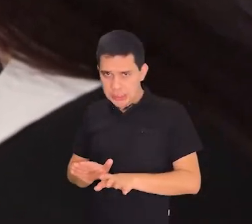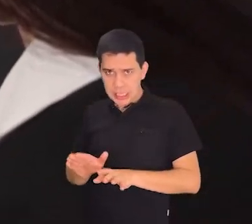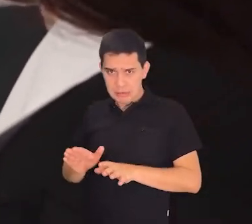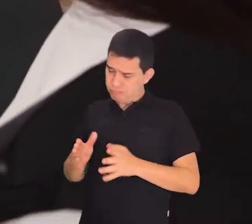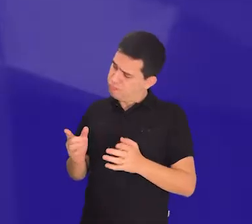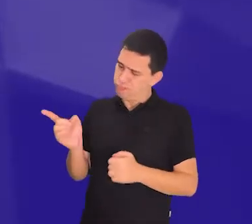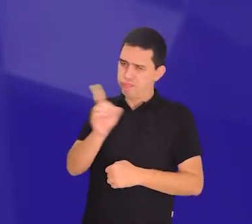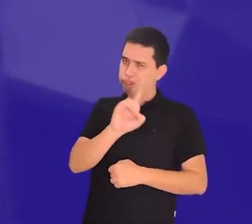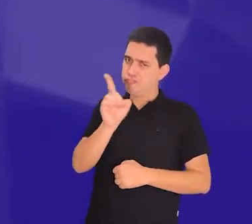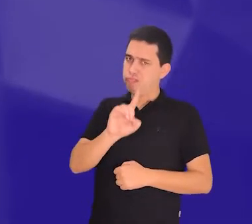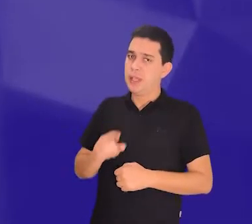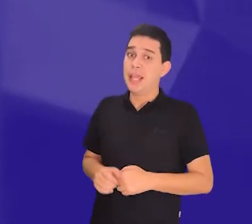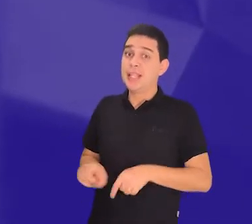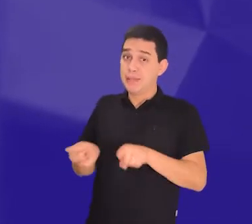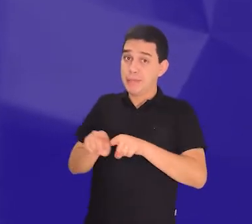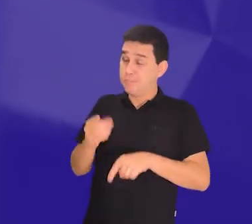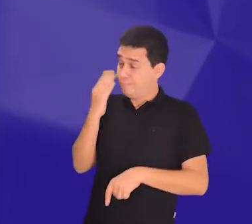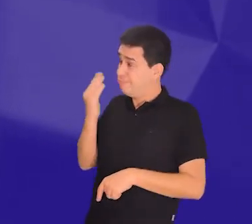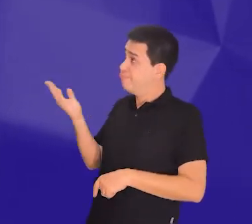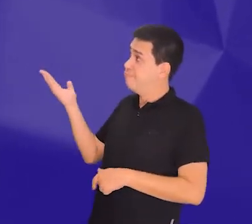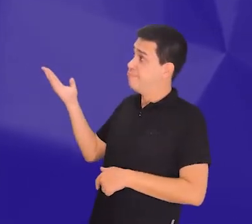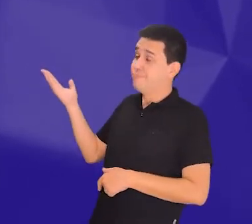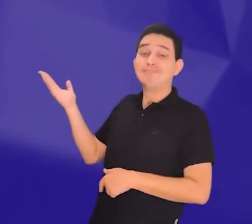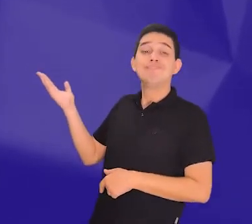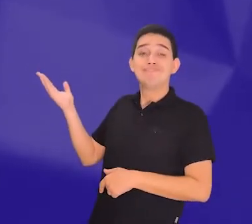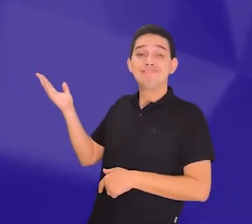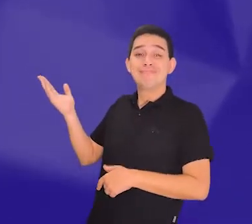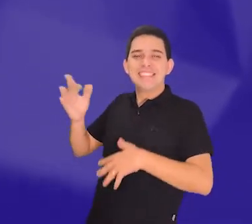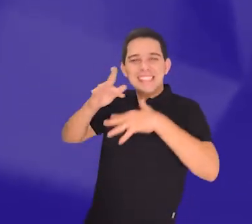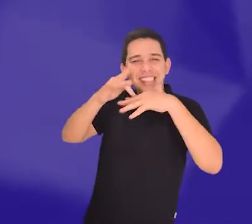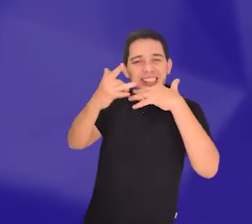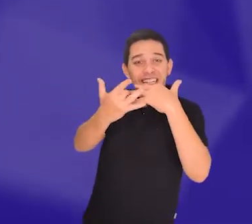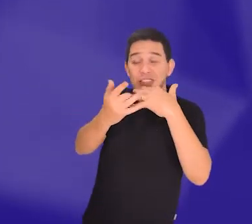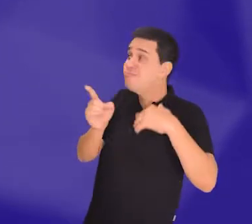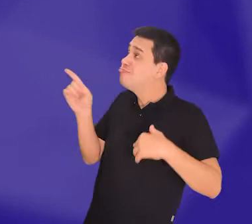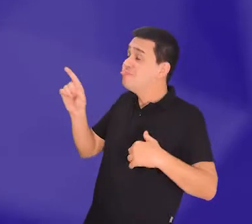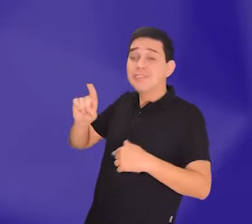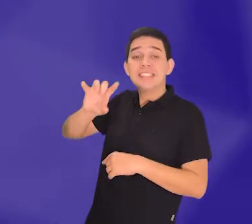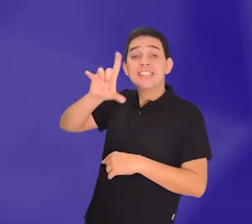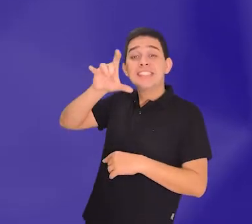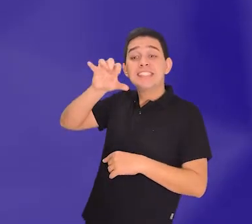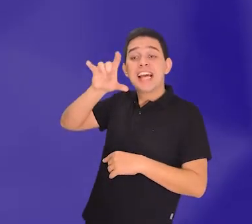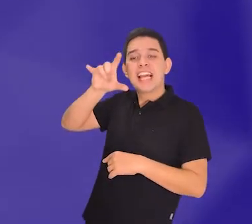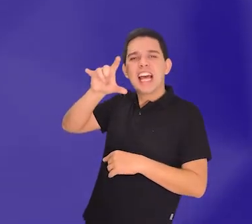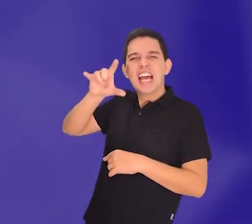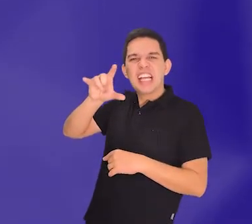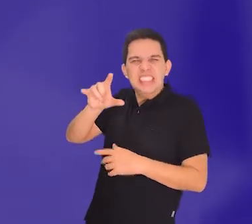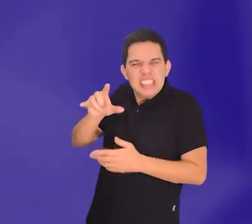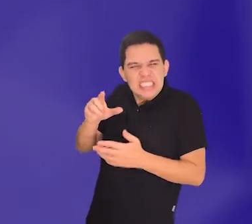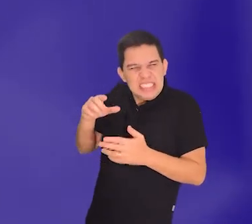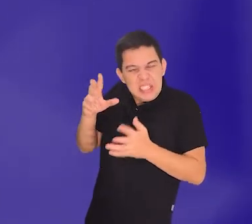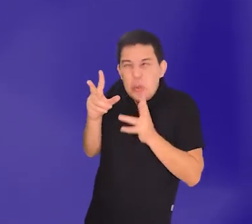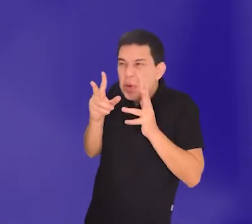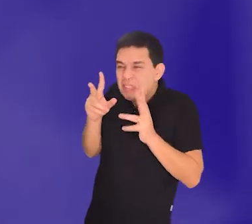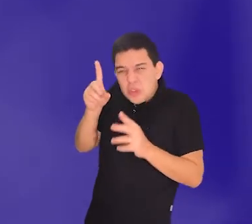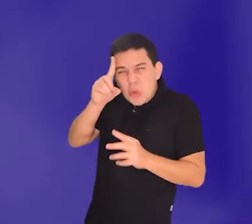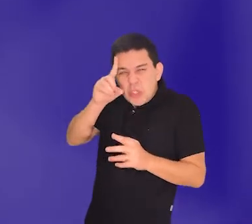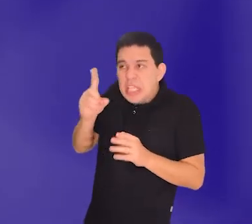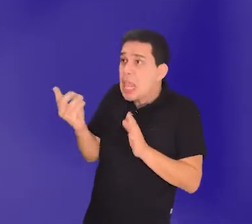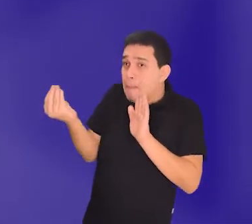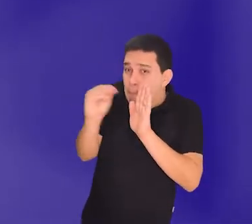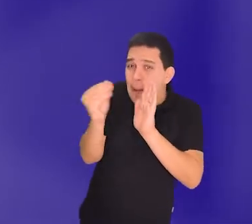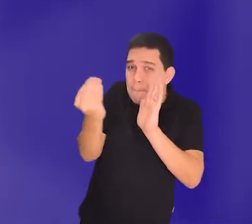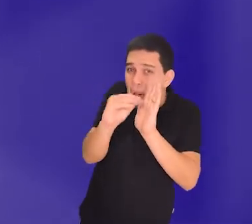conhecimento também nas redes sociais. O perfil no Instagram é atualizado quase que diariamente com informações para lá